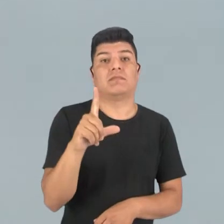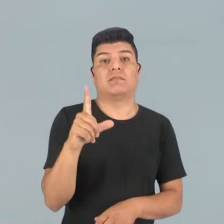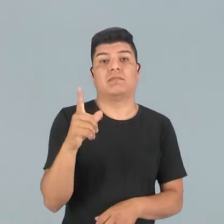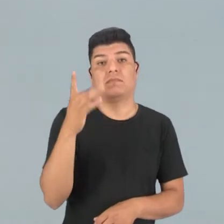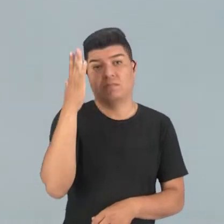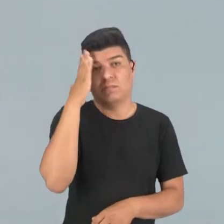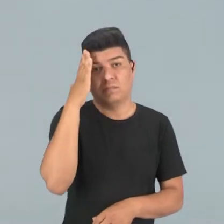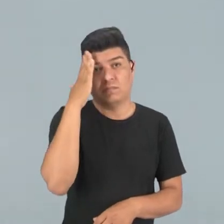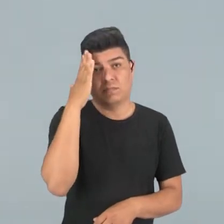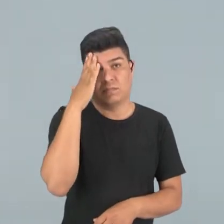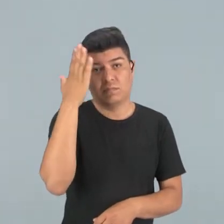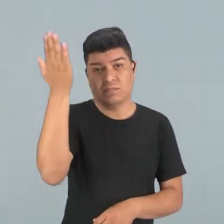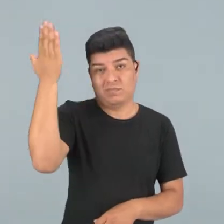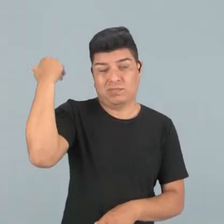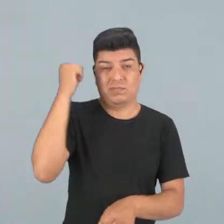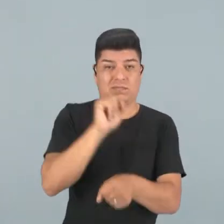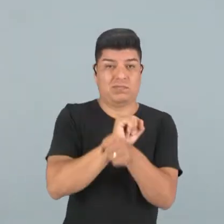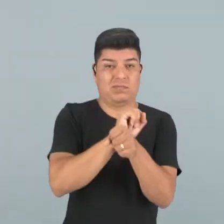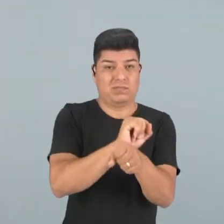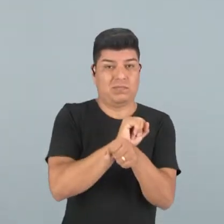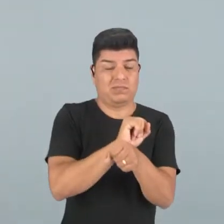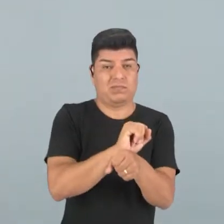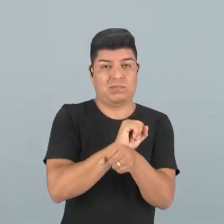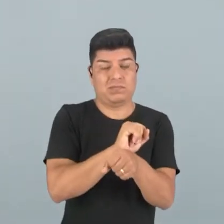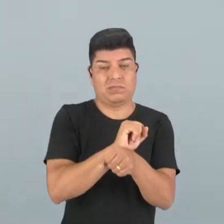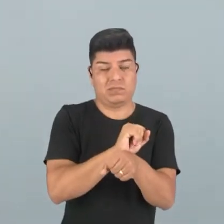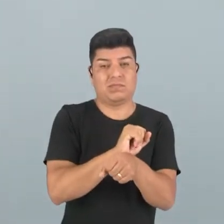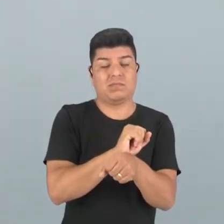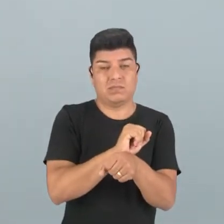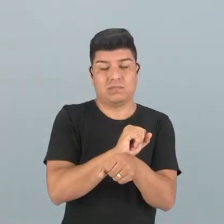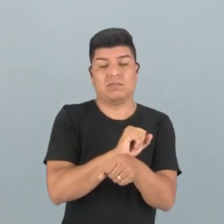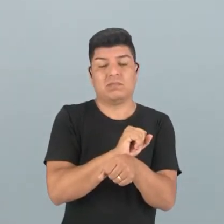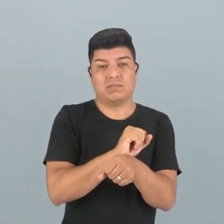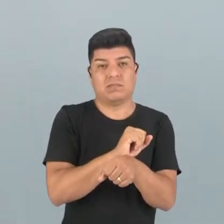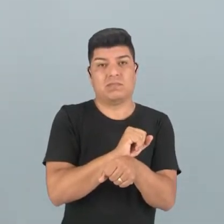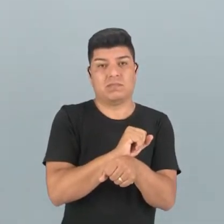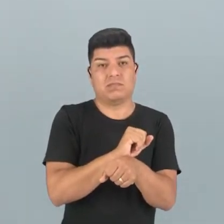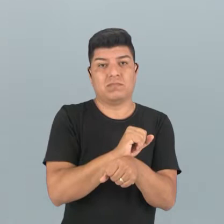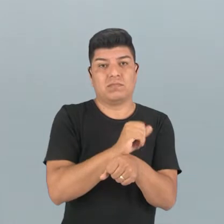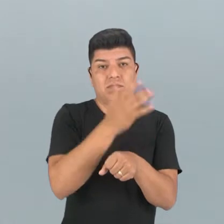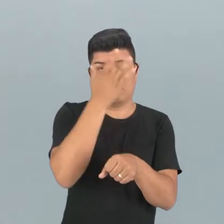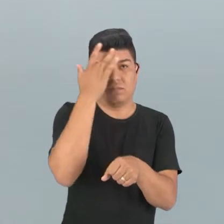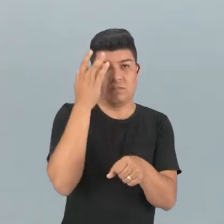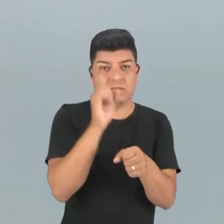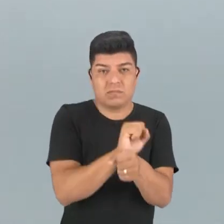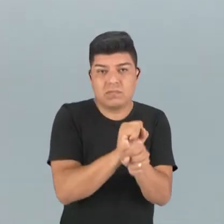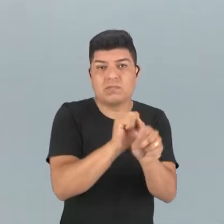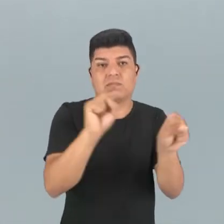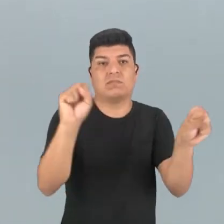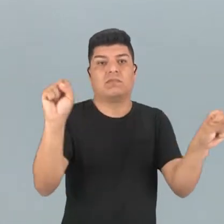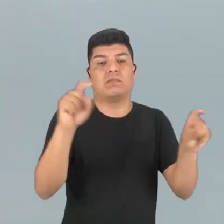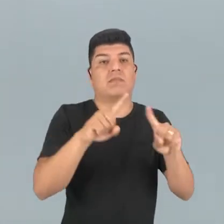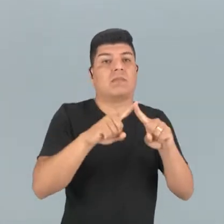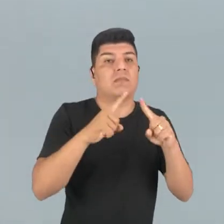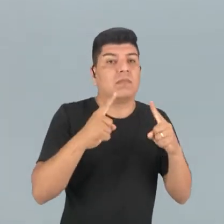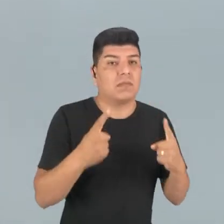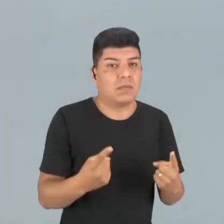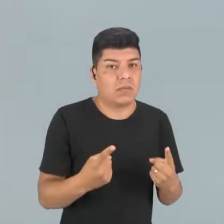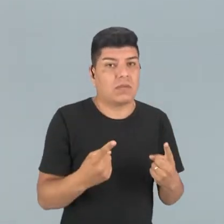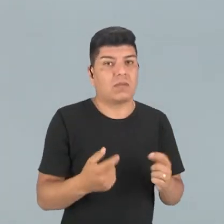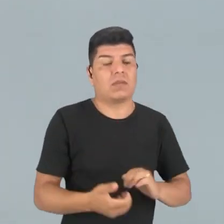que o período da escravidão, né, ele passou, né, os escravos foram libertos,